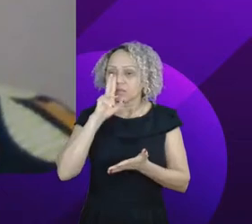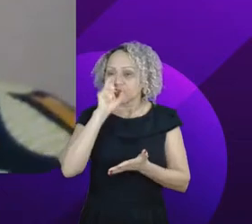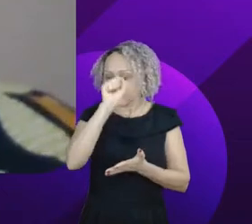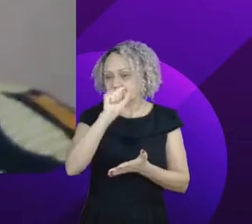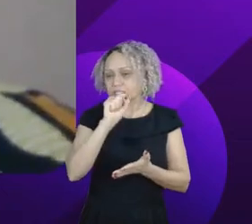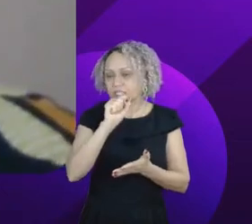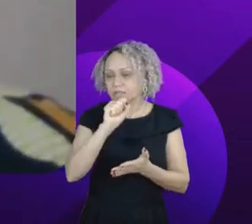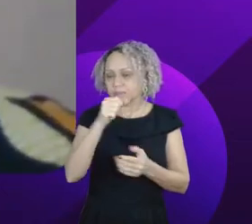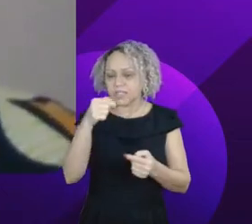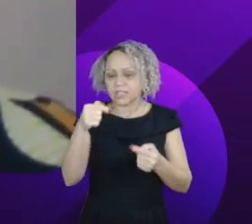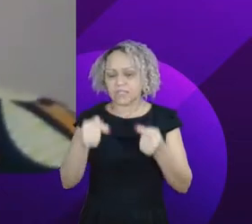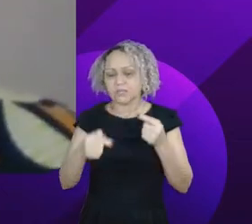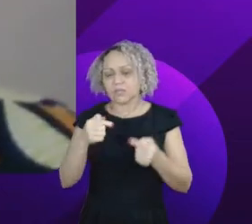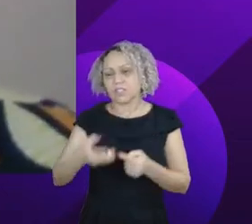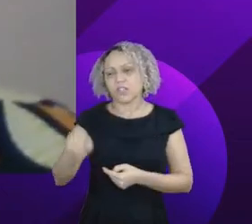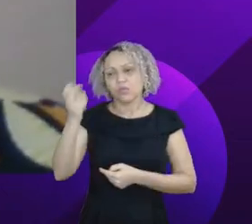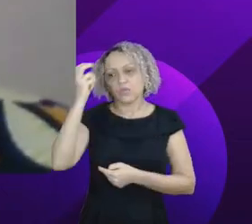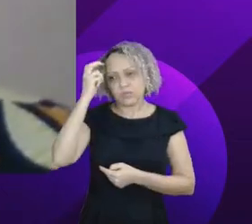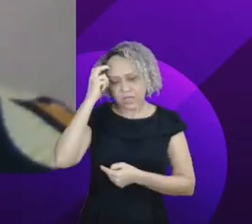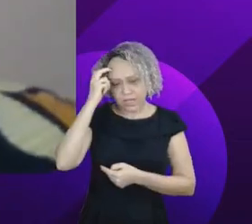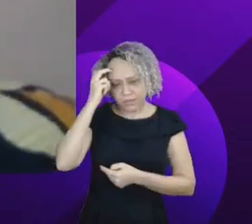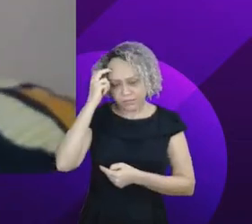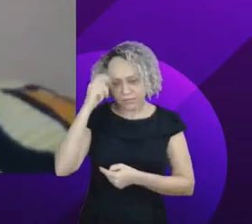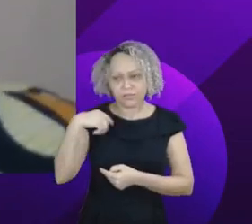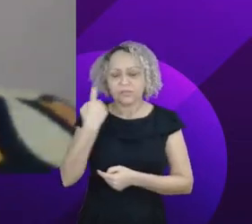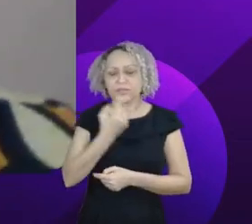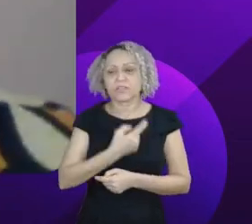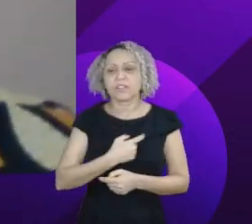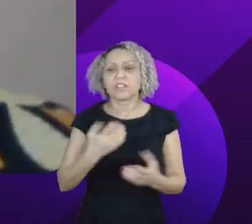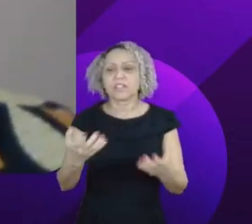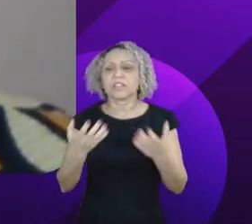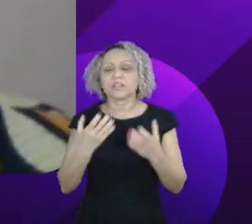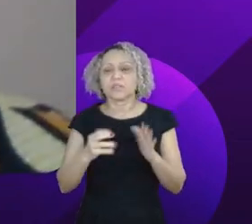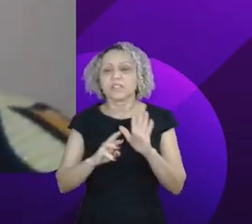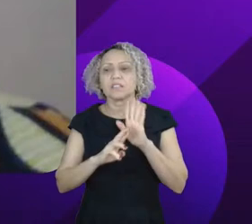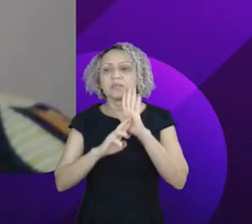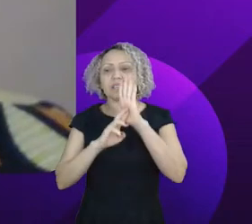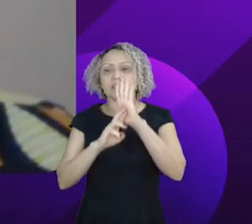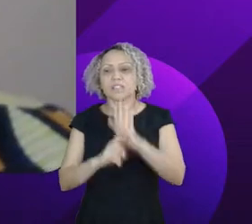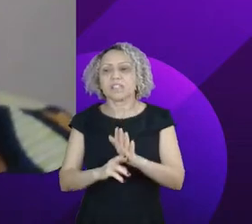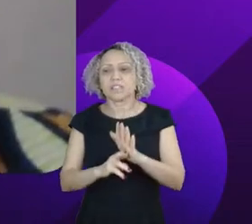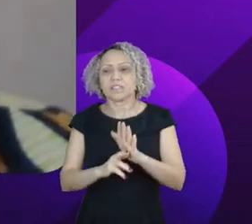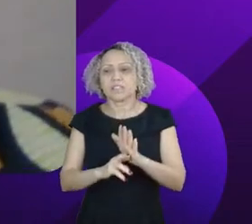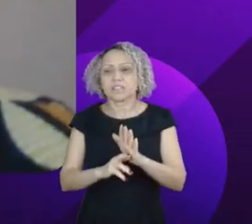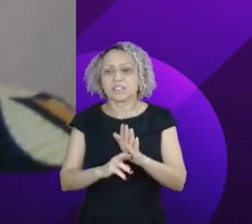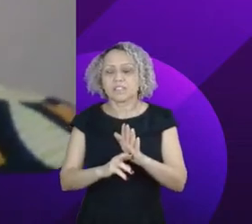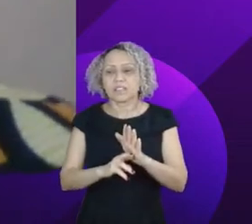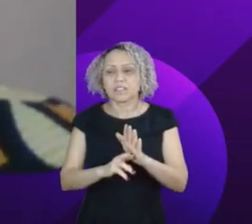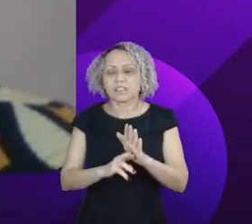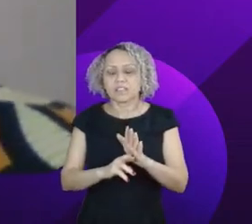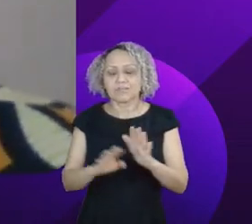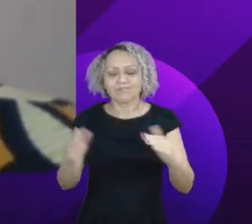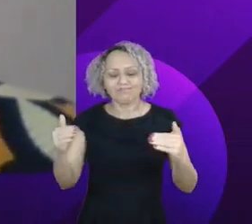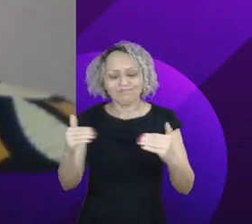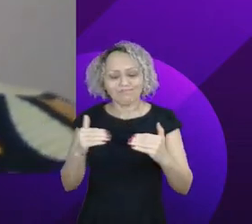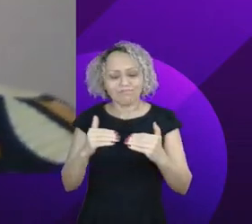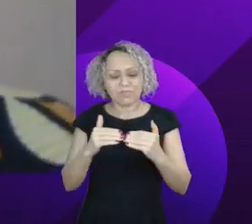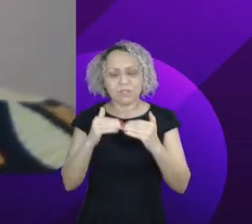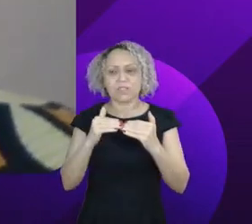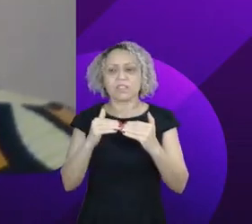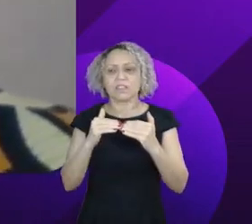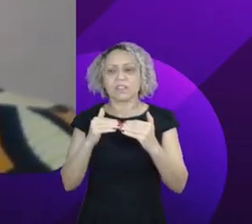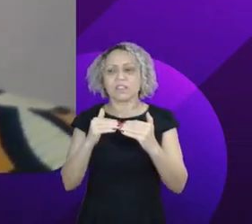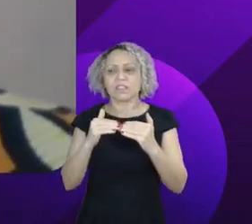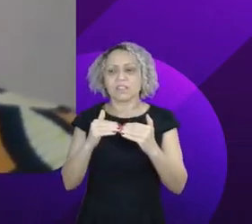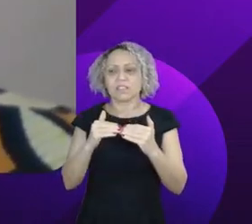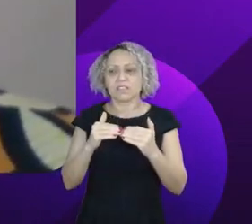culturais. Nós queremos ter uma representatividade com equidade. E aí eu